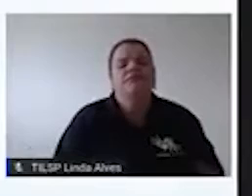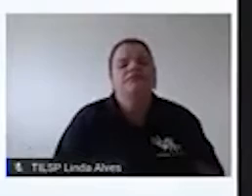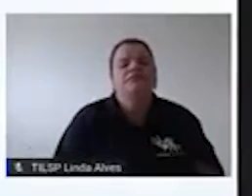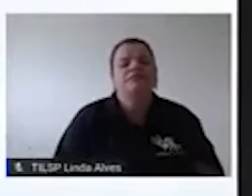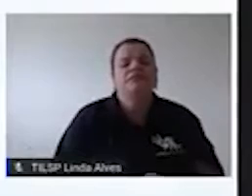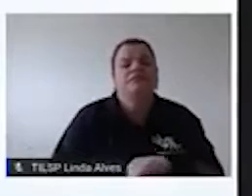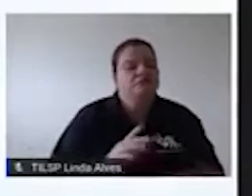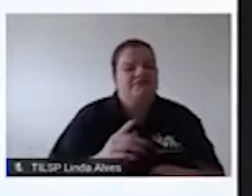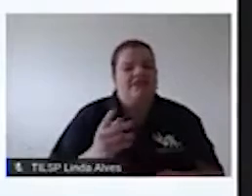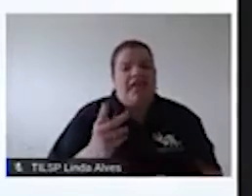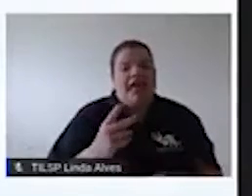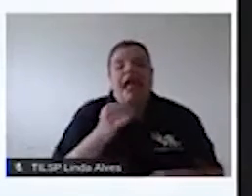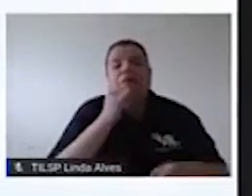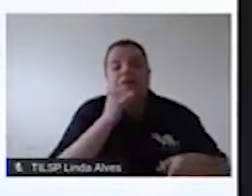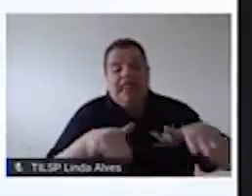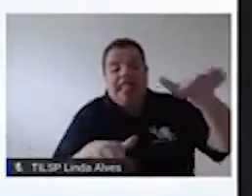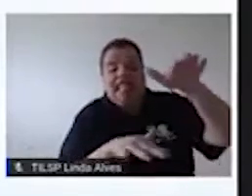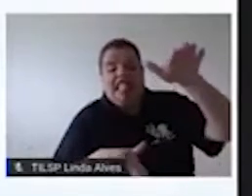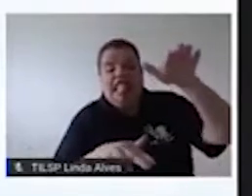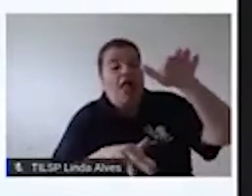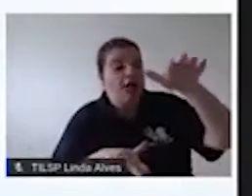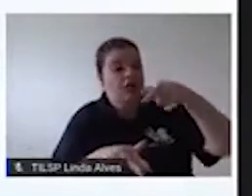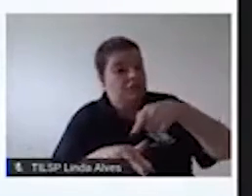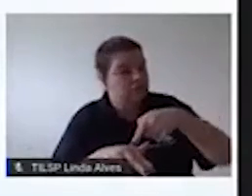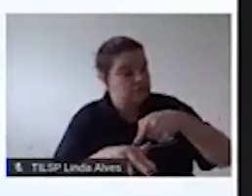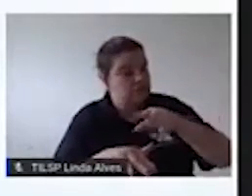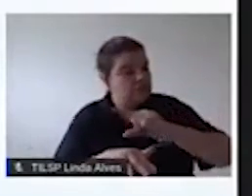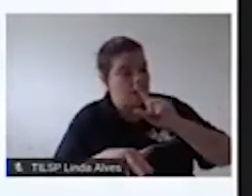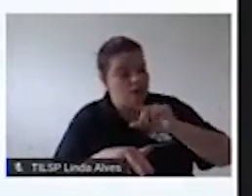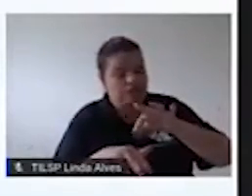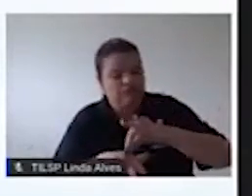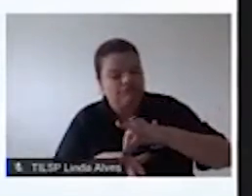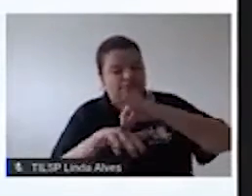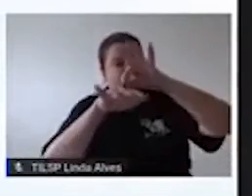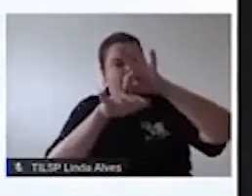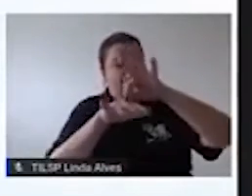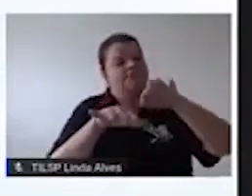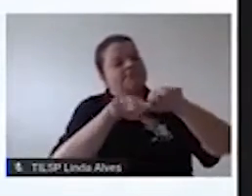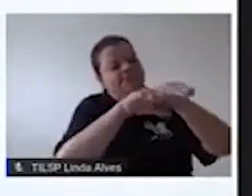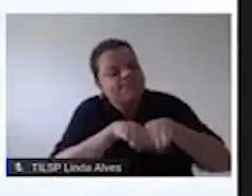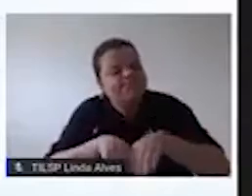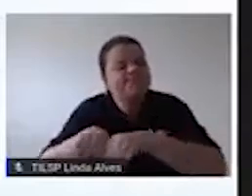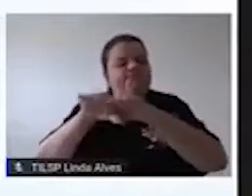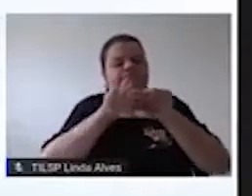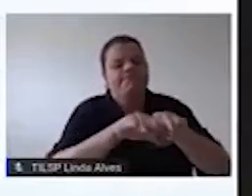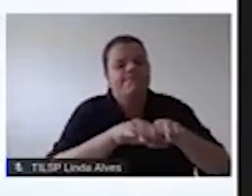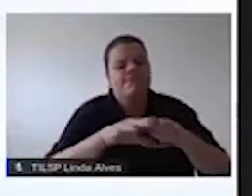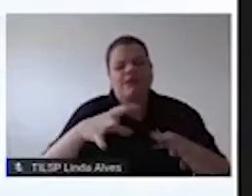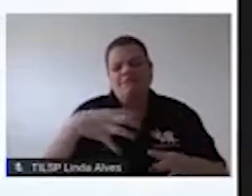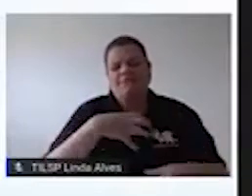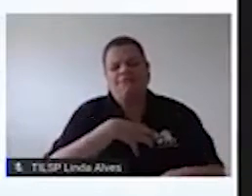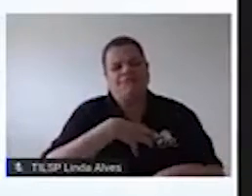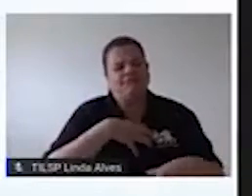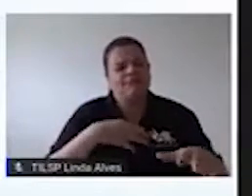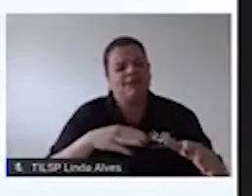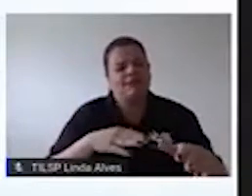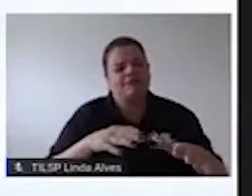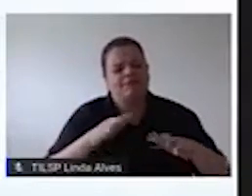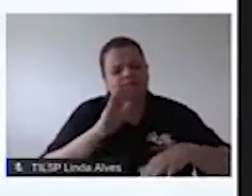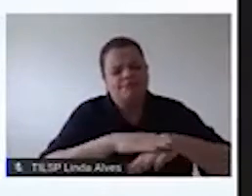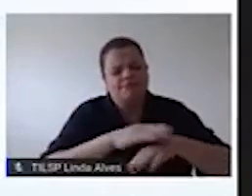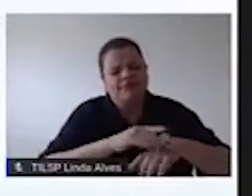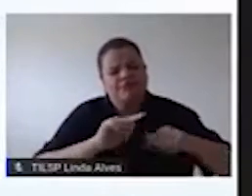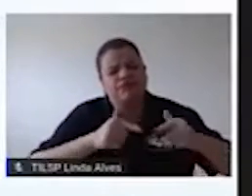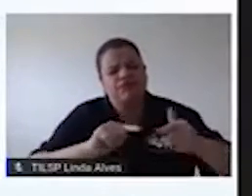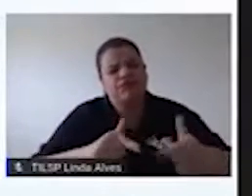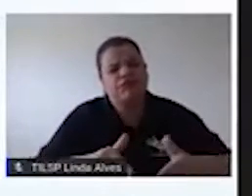de segundo plano, entende? Então, essa sensibilização com os sindicatos é fundamental. Nós